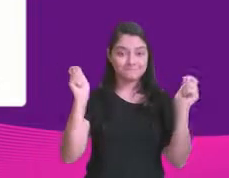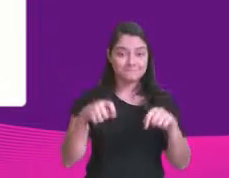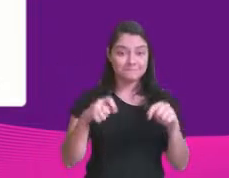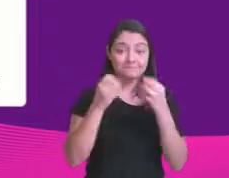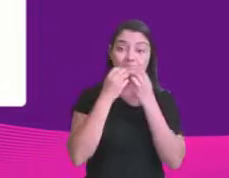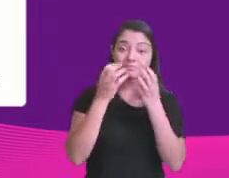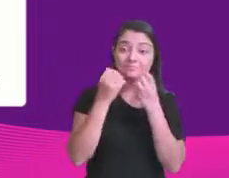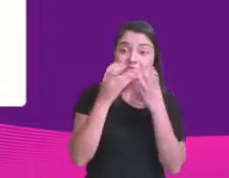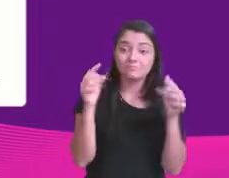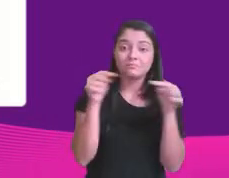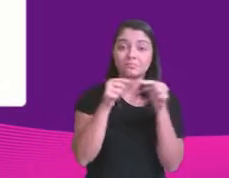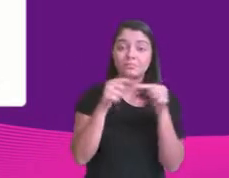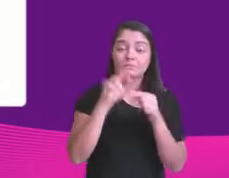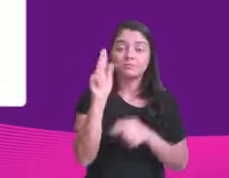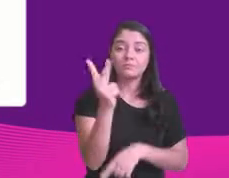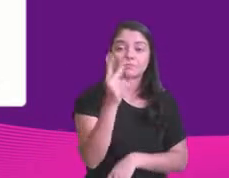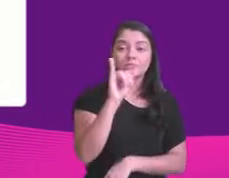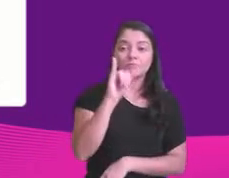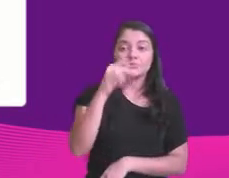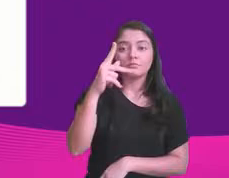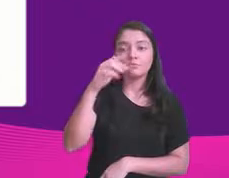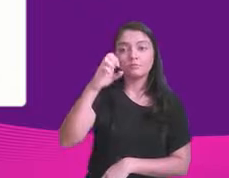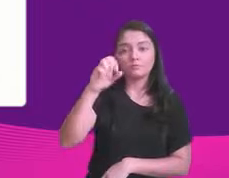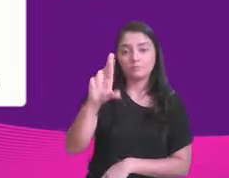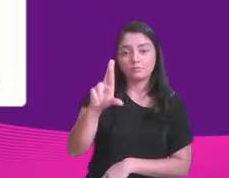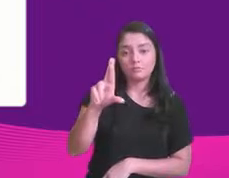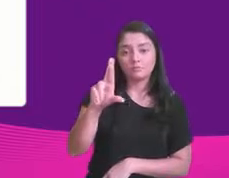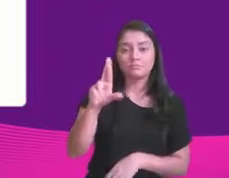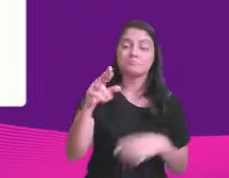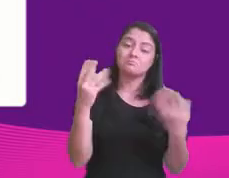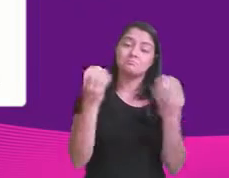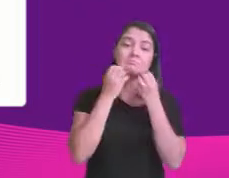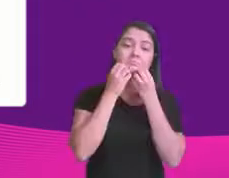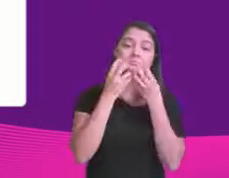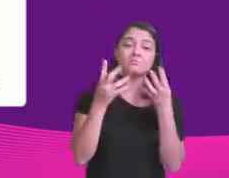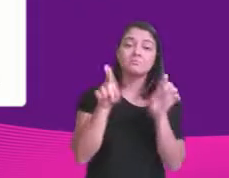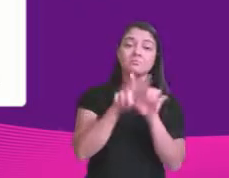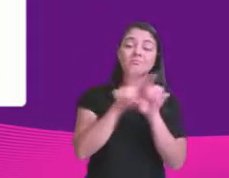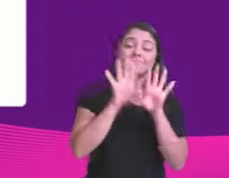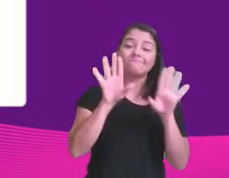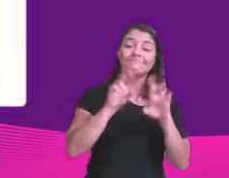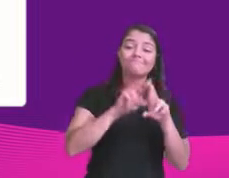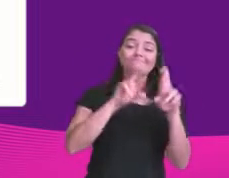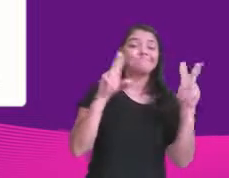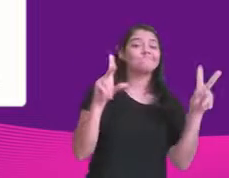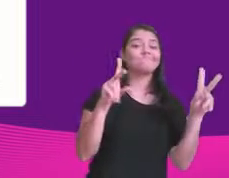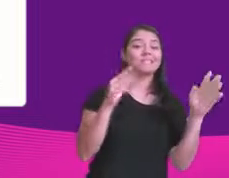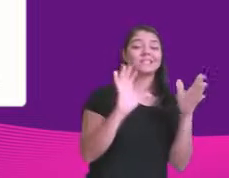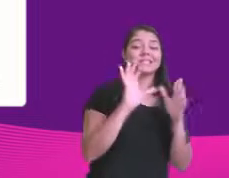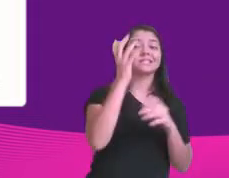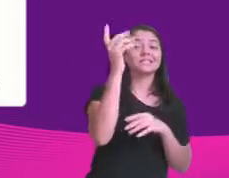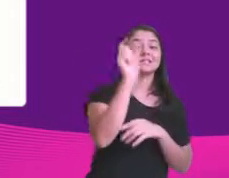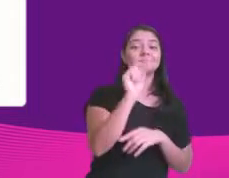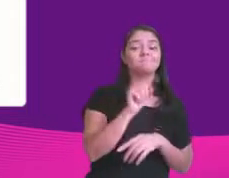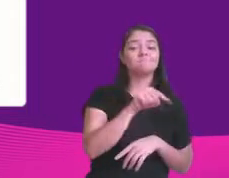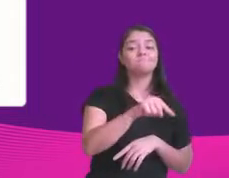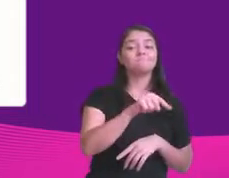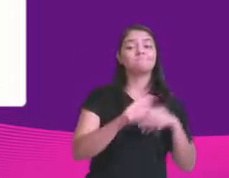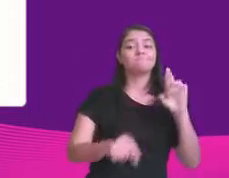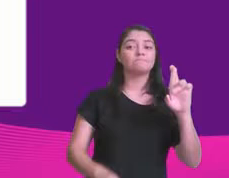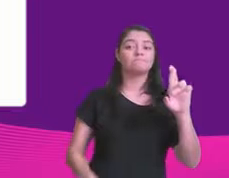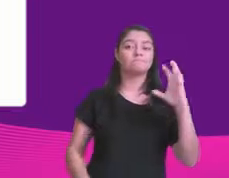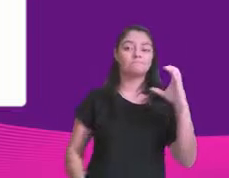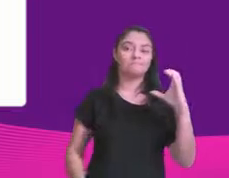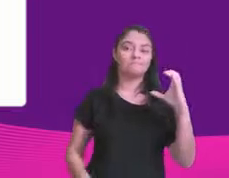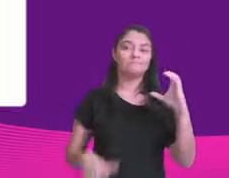a hipertermoquimioterapia, a citorredução com hipertermoquimioterapia, o que já não aconteceu nas pacientes com alteração de Carrais exclusivo.